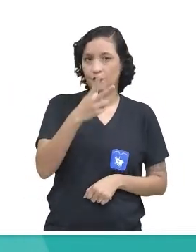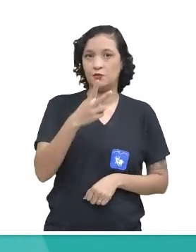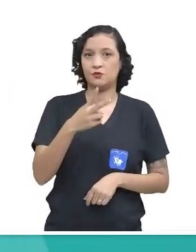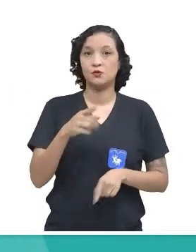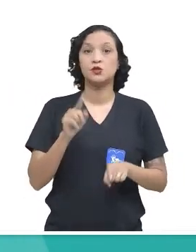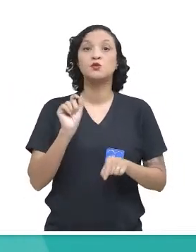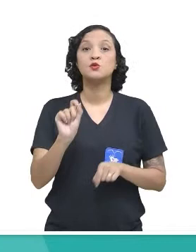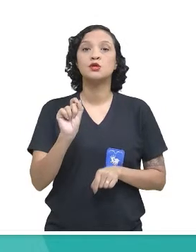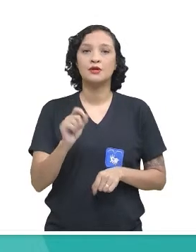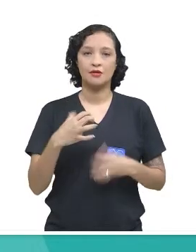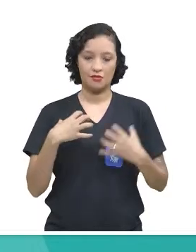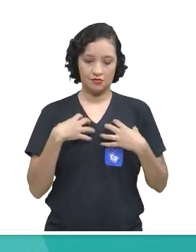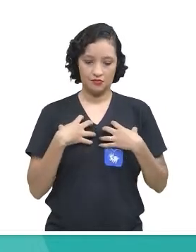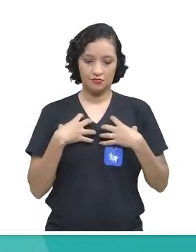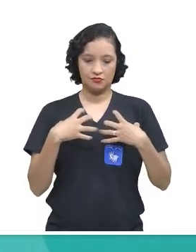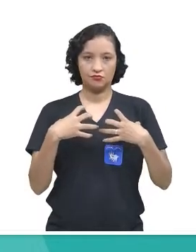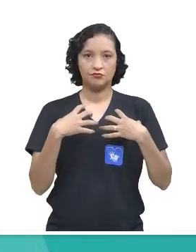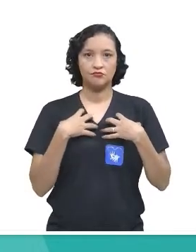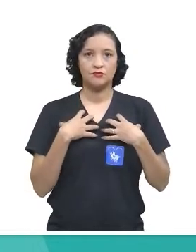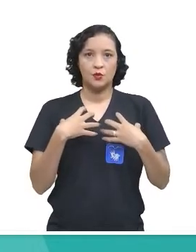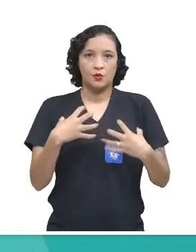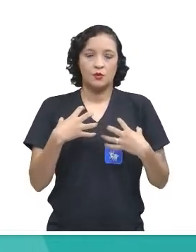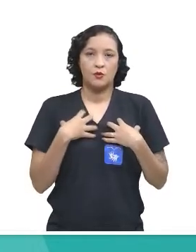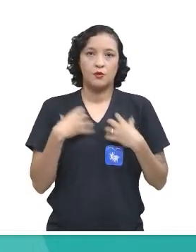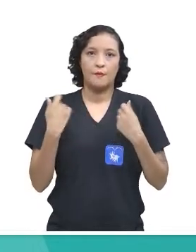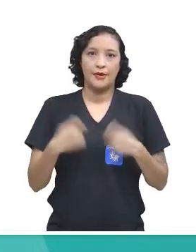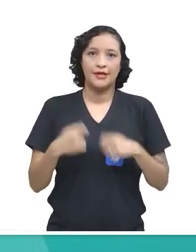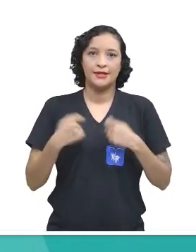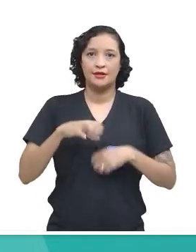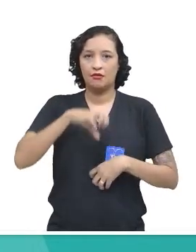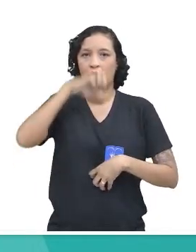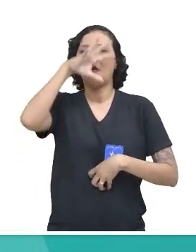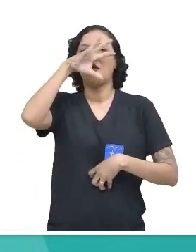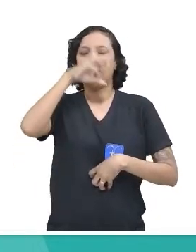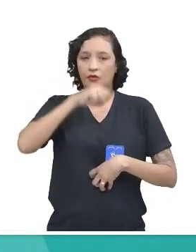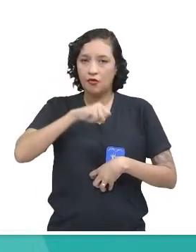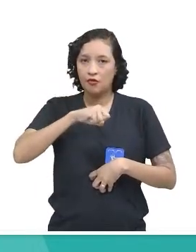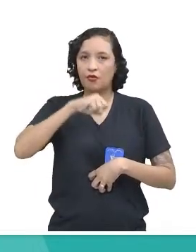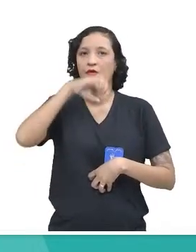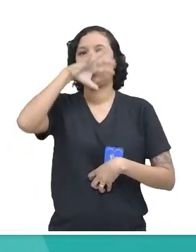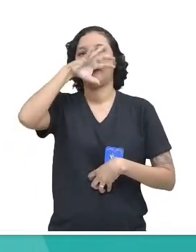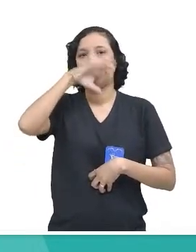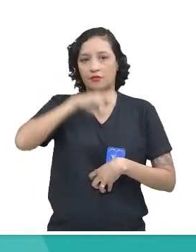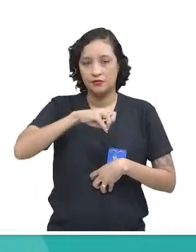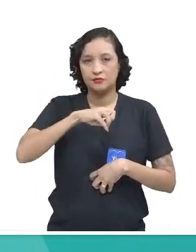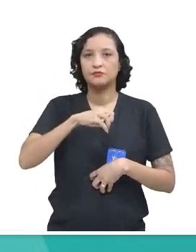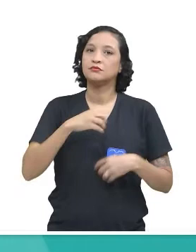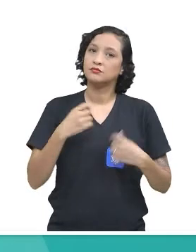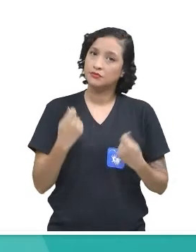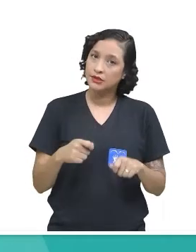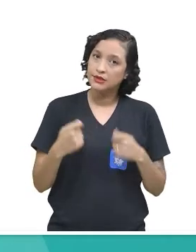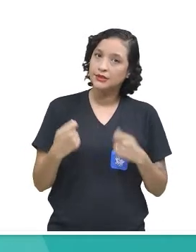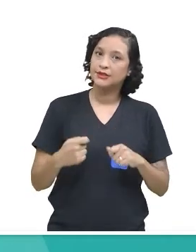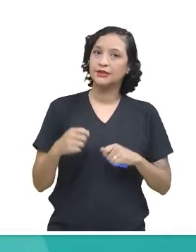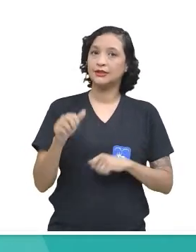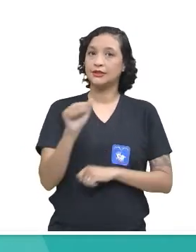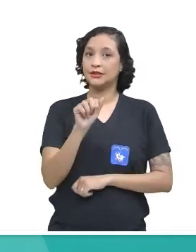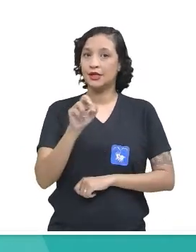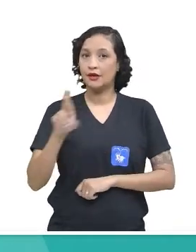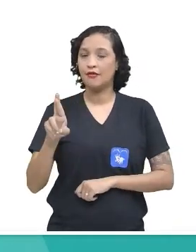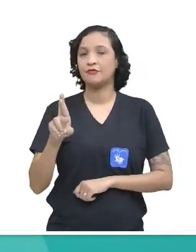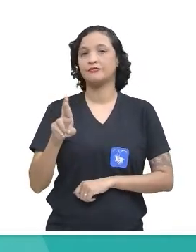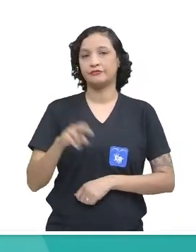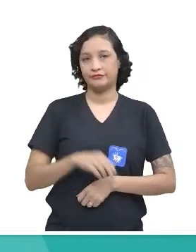ele tem que trabalhar mais para que ele possa liberar mais oxigênio para os tecidos,